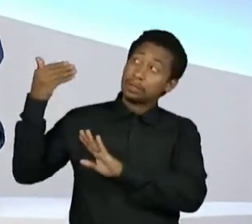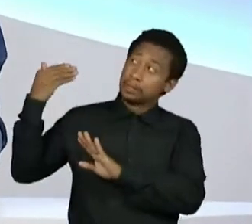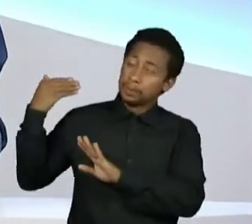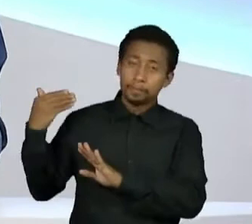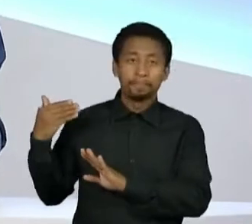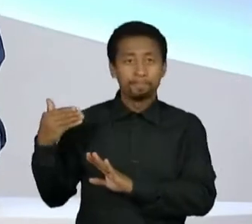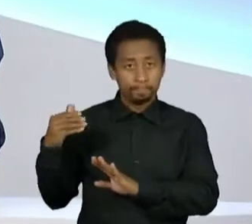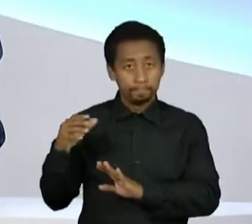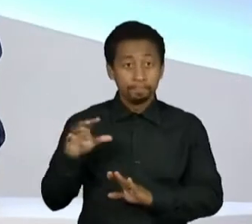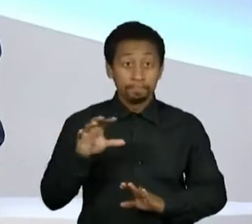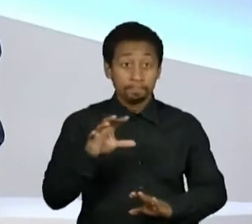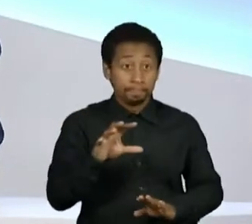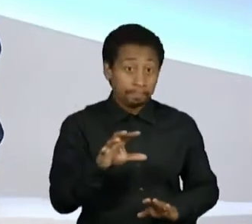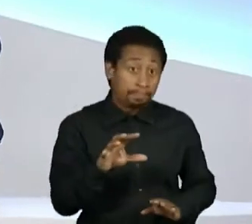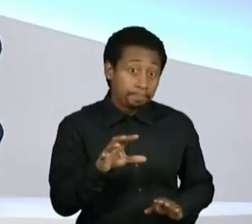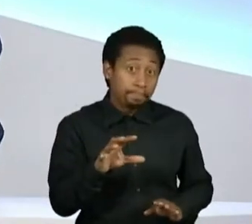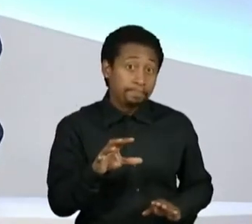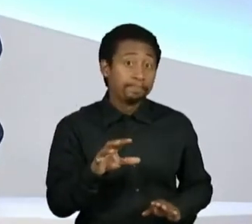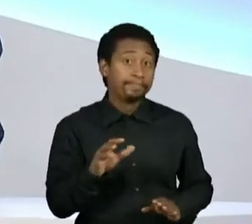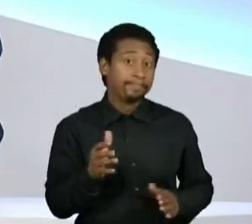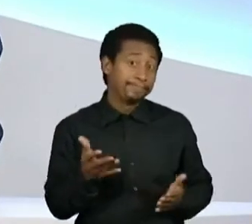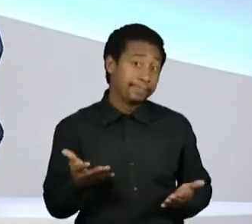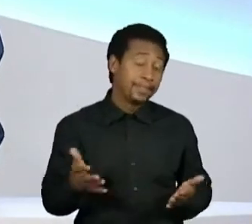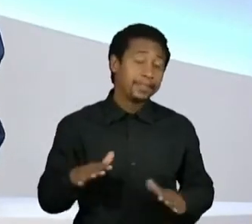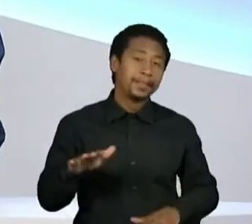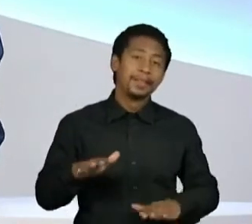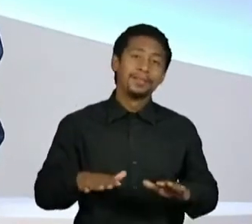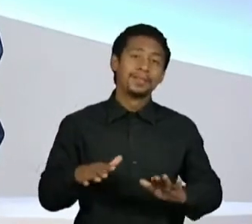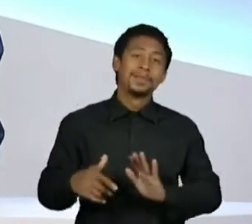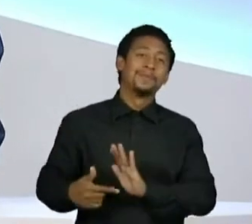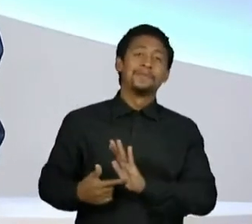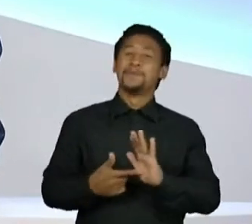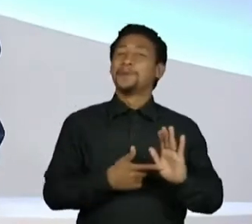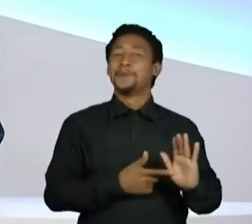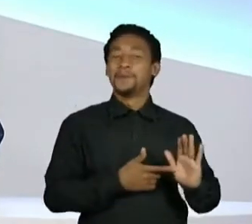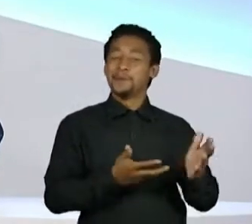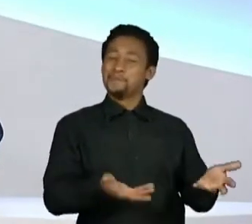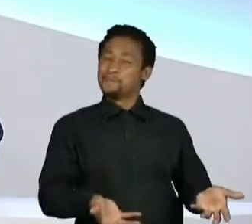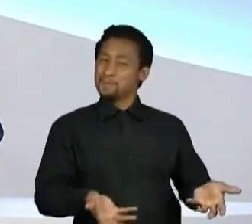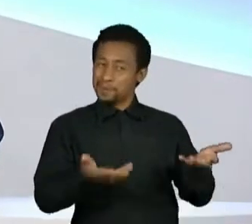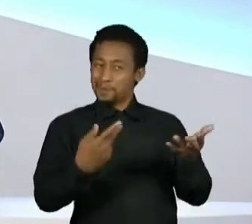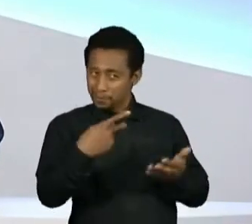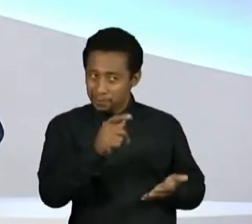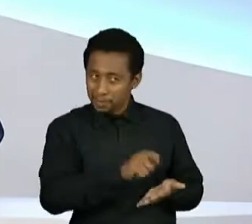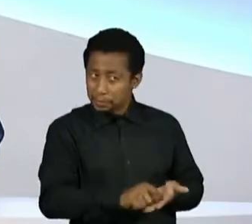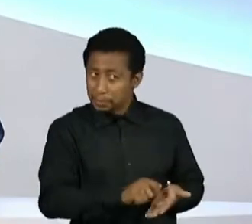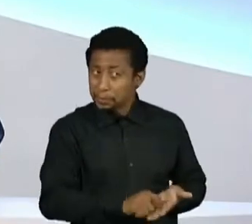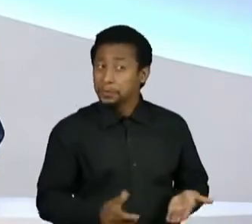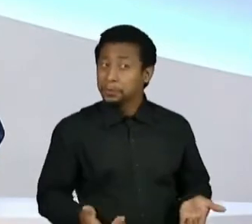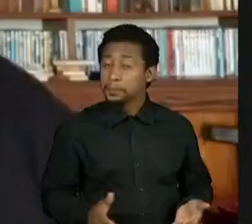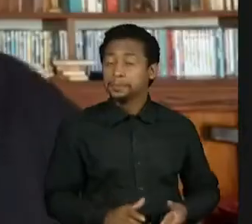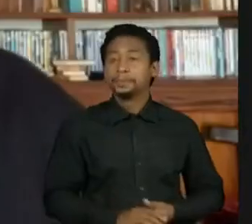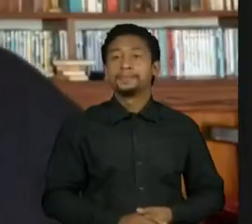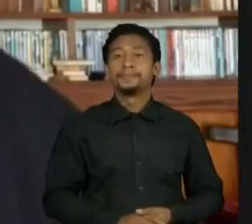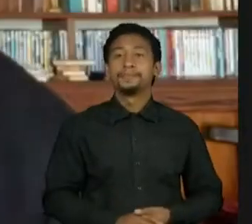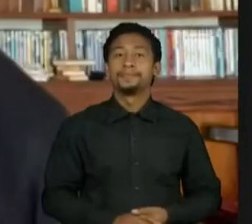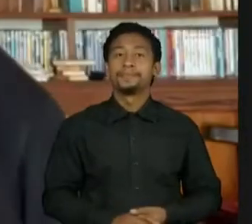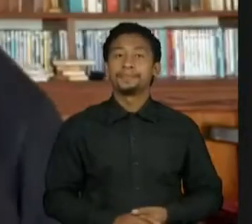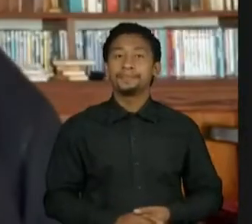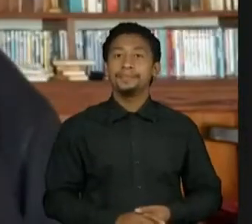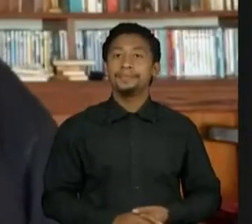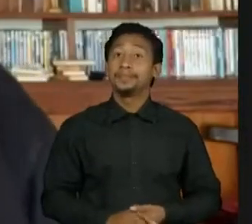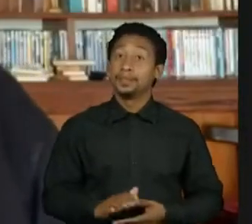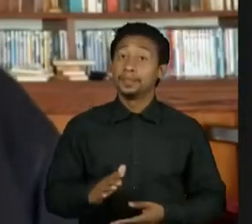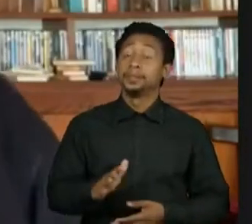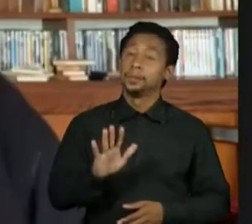culturais não se dão de uma forma, às vezes, um pouco triunfal mesmo, inclusive nos seus livros? Aliás, foi bom você ter citado